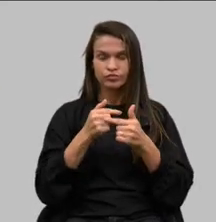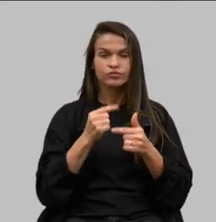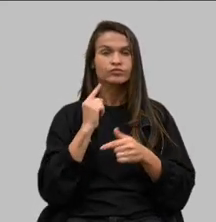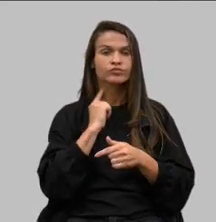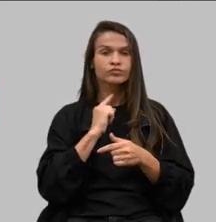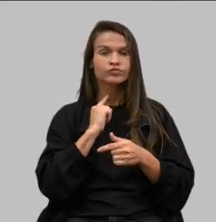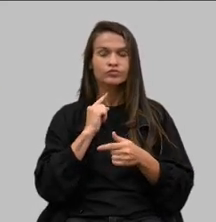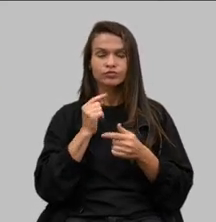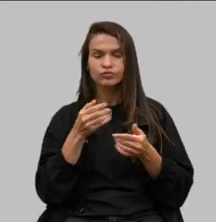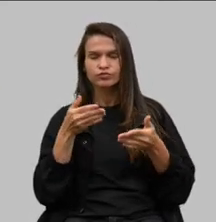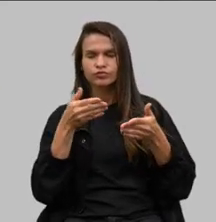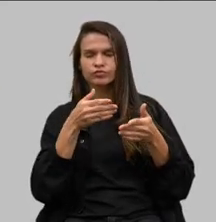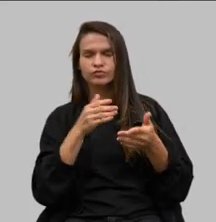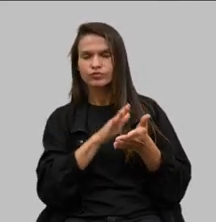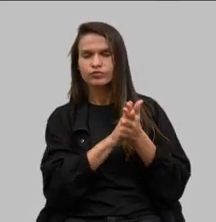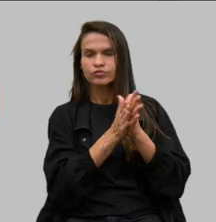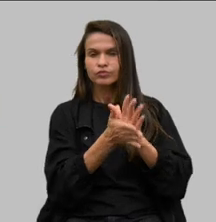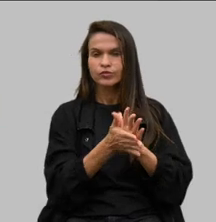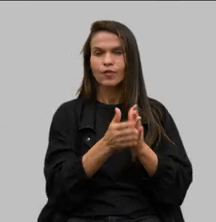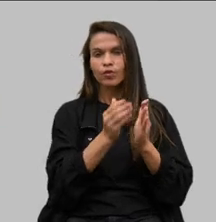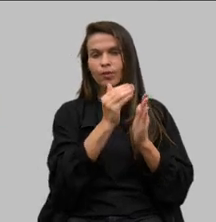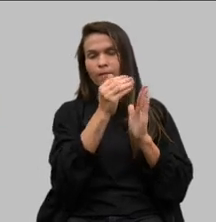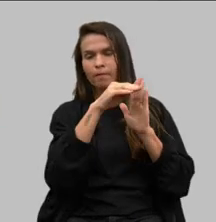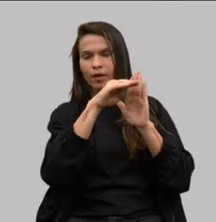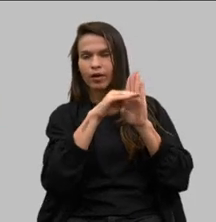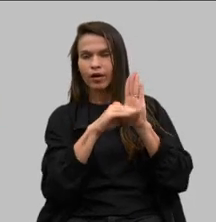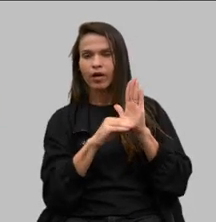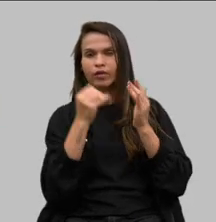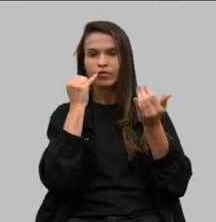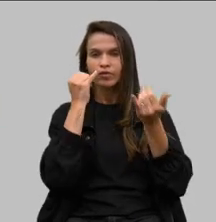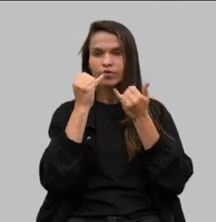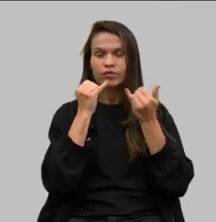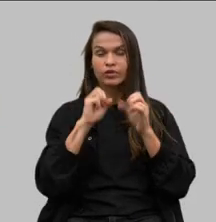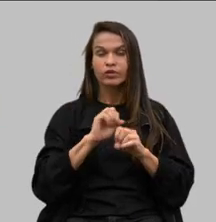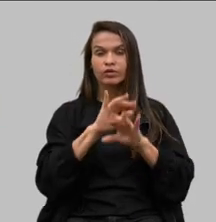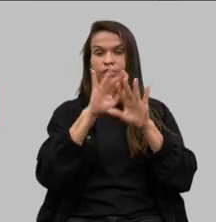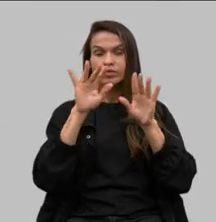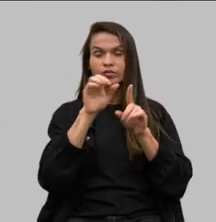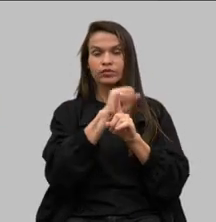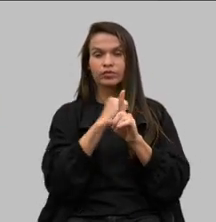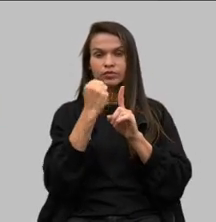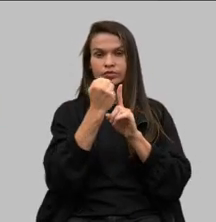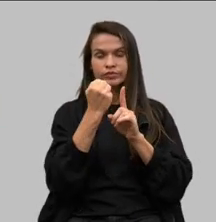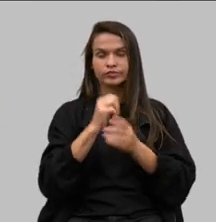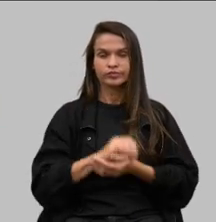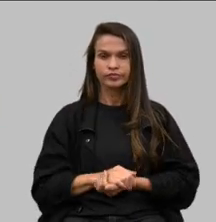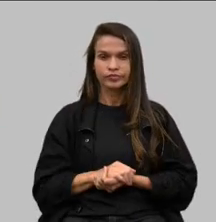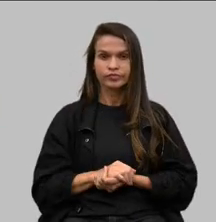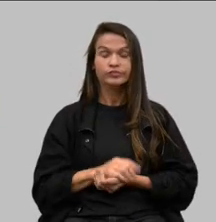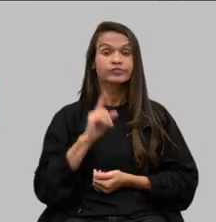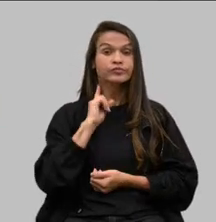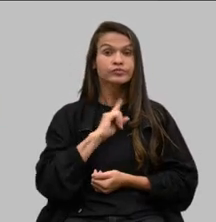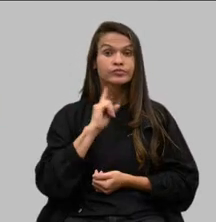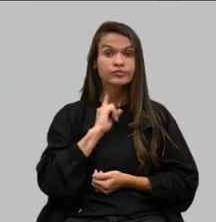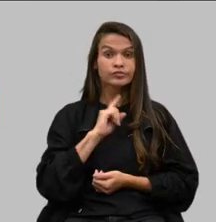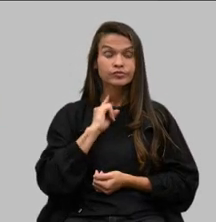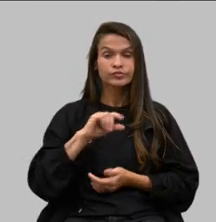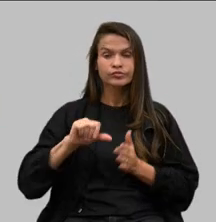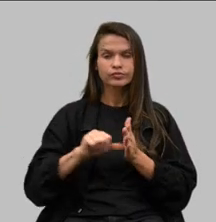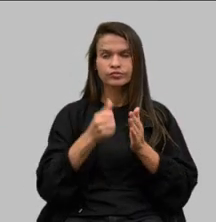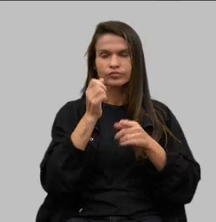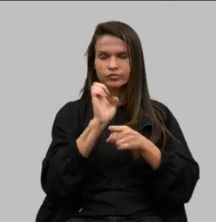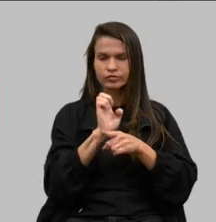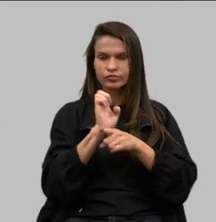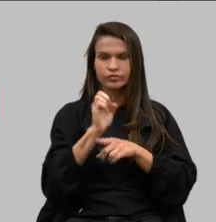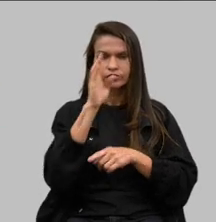desmatamento com todas as informações dando transparência para a sociedade Minas Gerais foi o primeiro estado